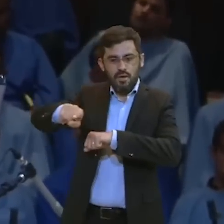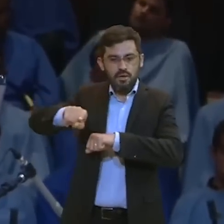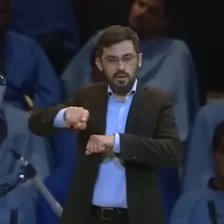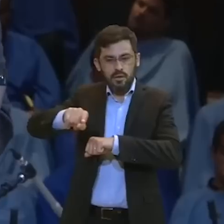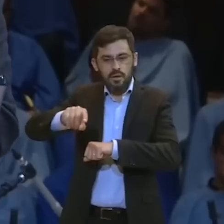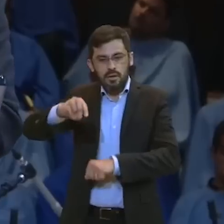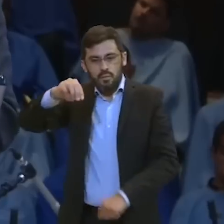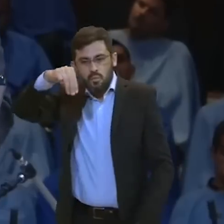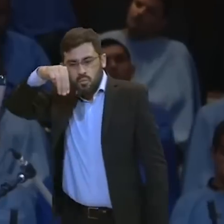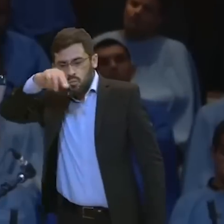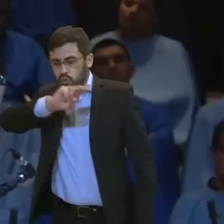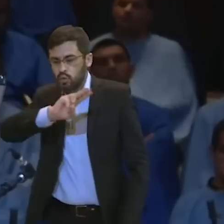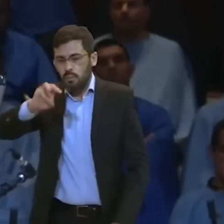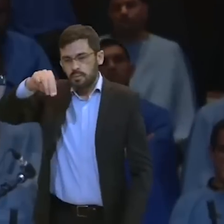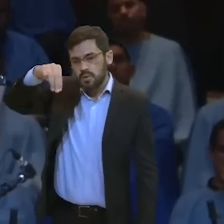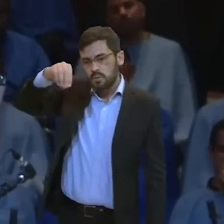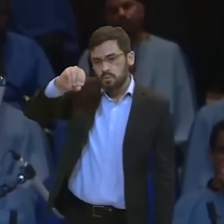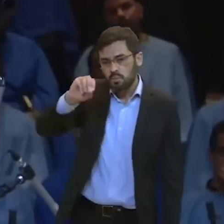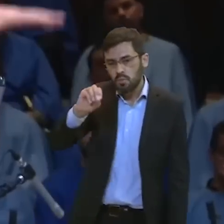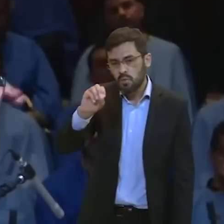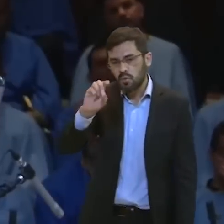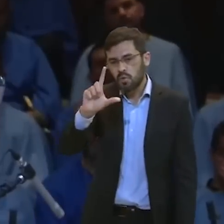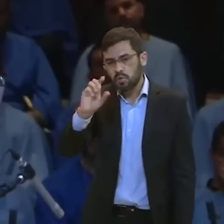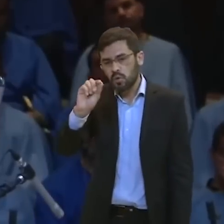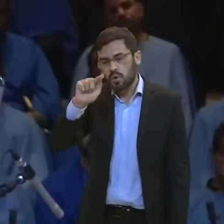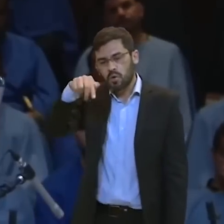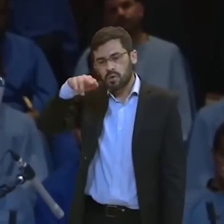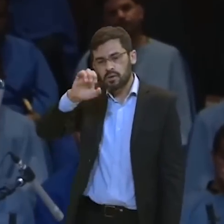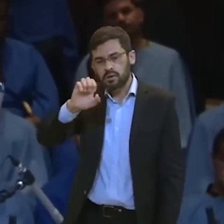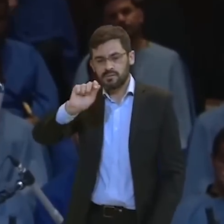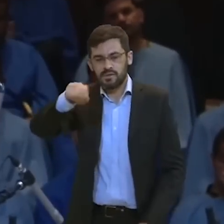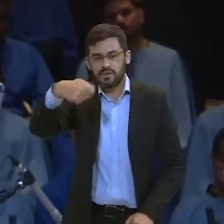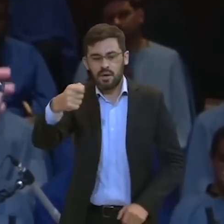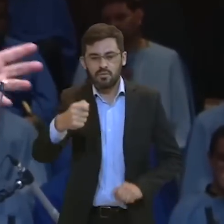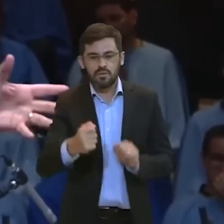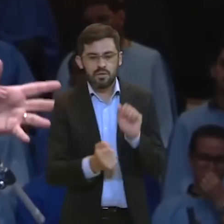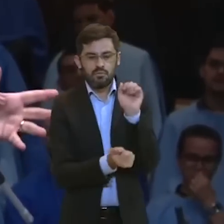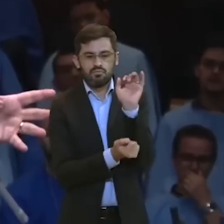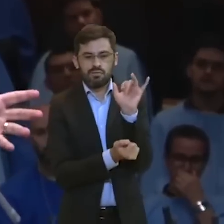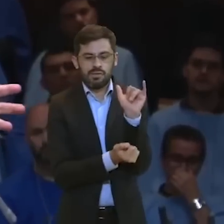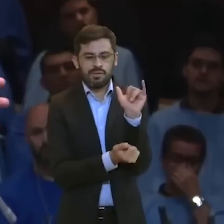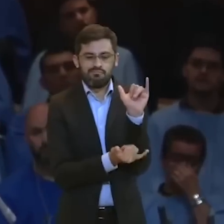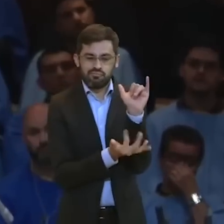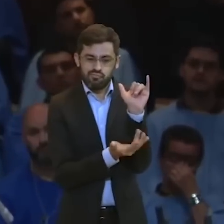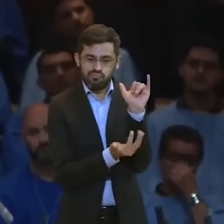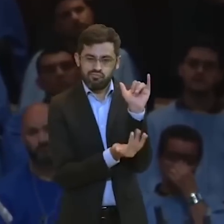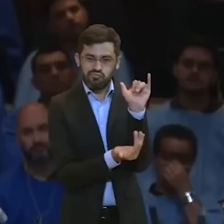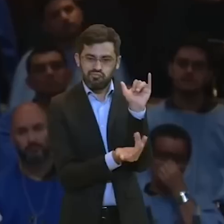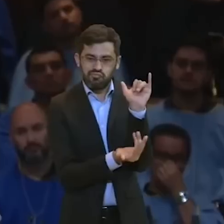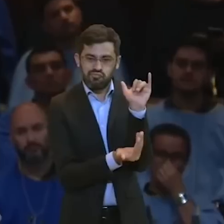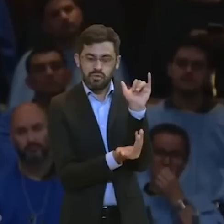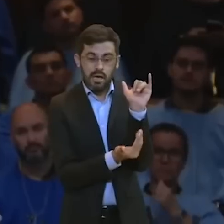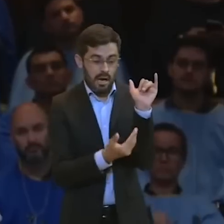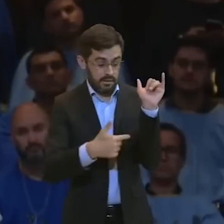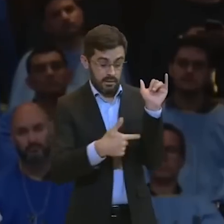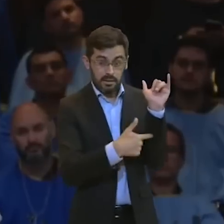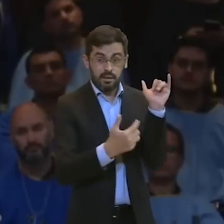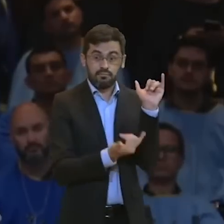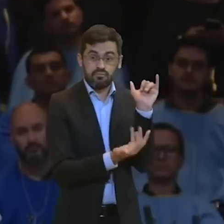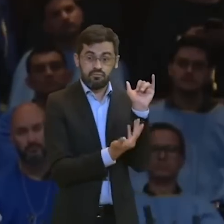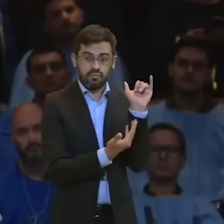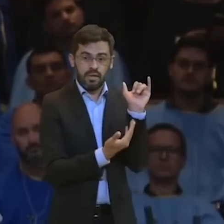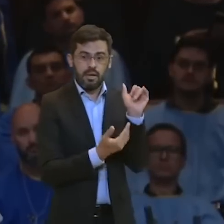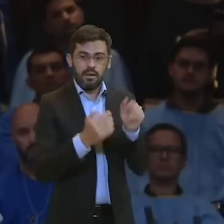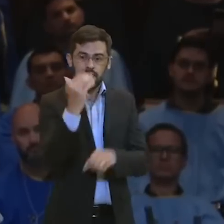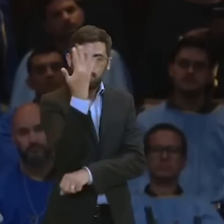chamado Moloque, que era adorado naquela região, onde na barriga desse deus se colocava